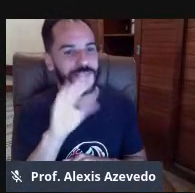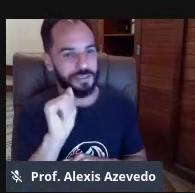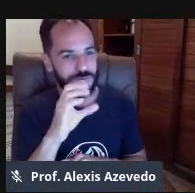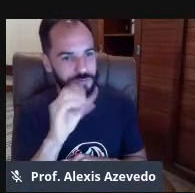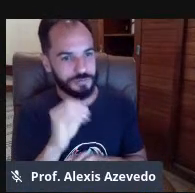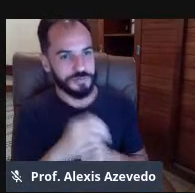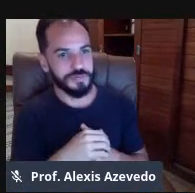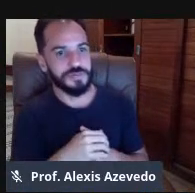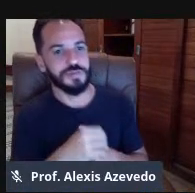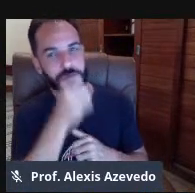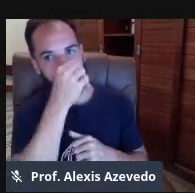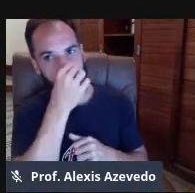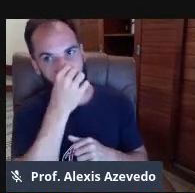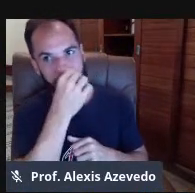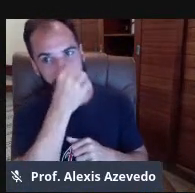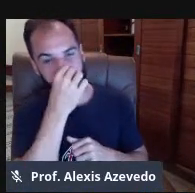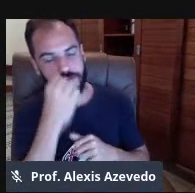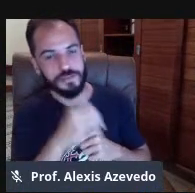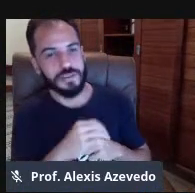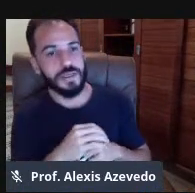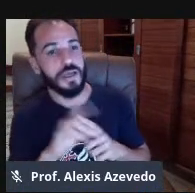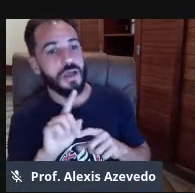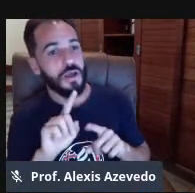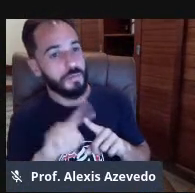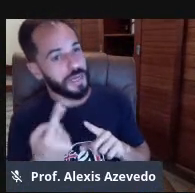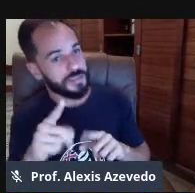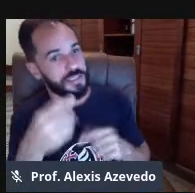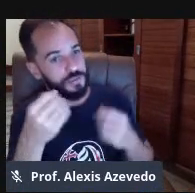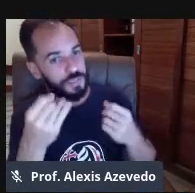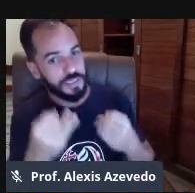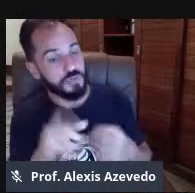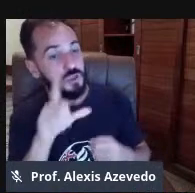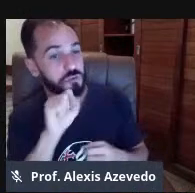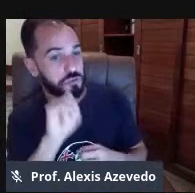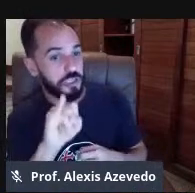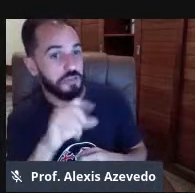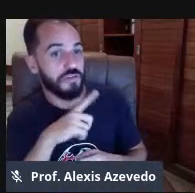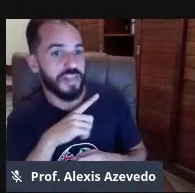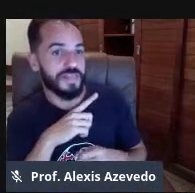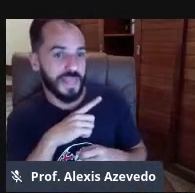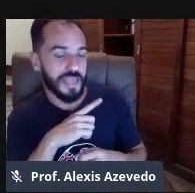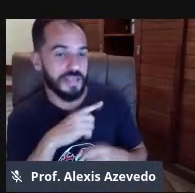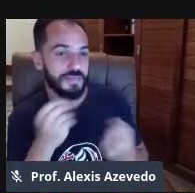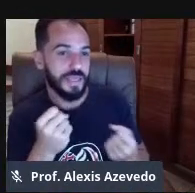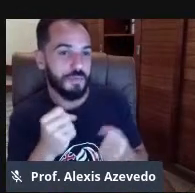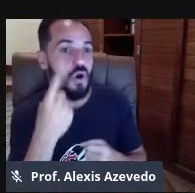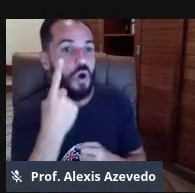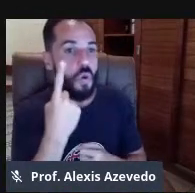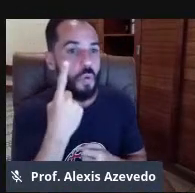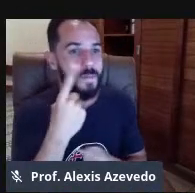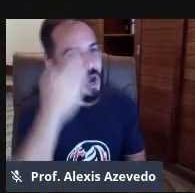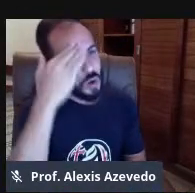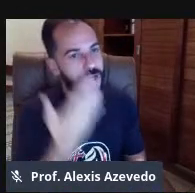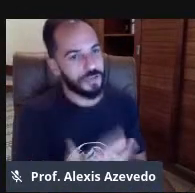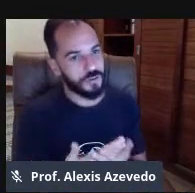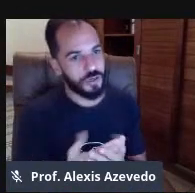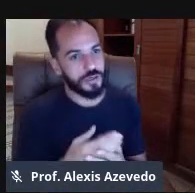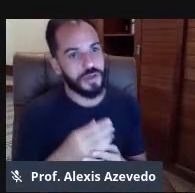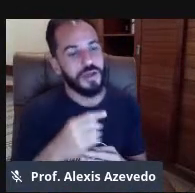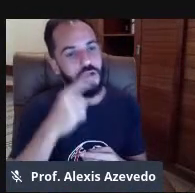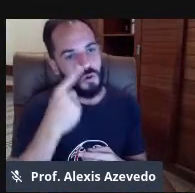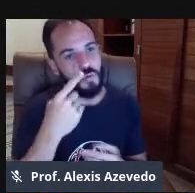mas, como eu disse, tendo tempo, né, você pode escolher mais de uma. Né? Quando eu falo ideal é uma, porque